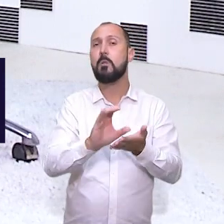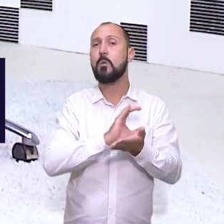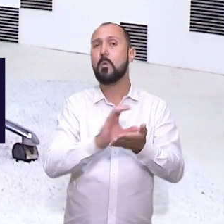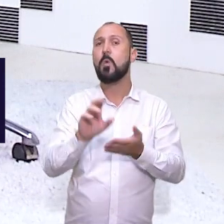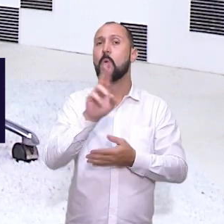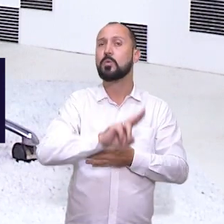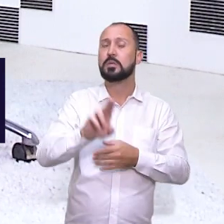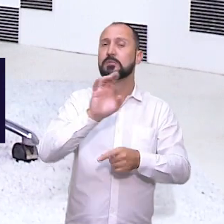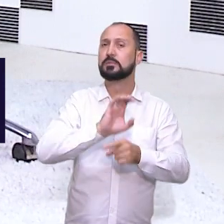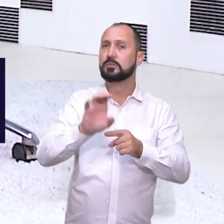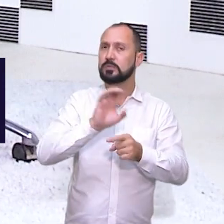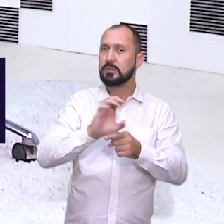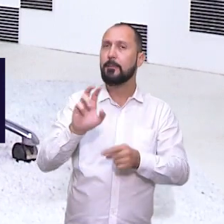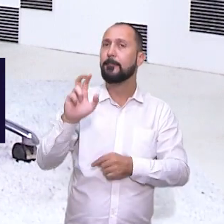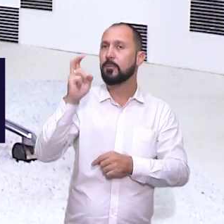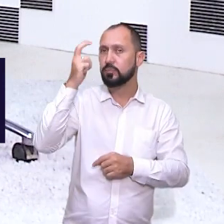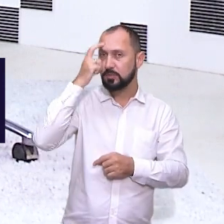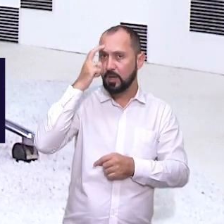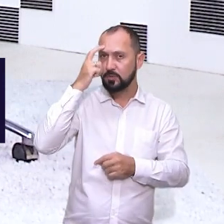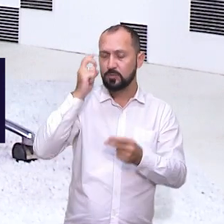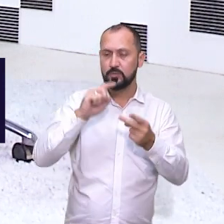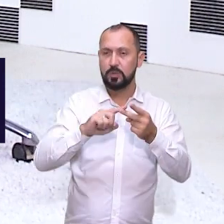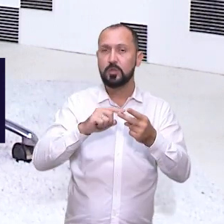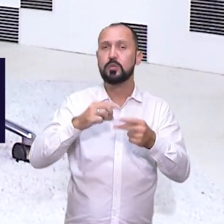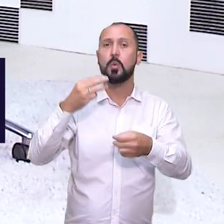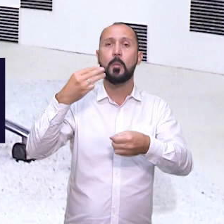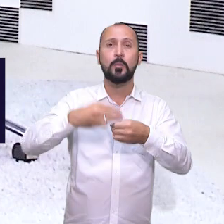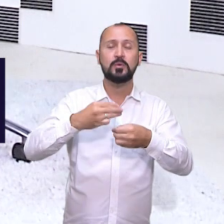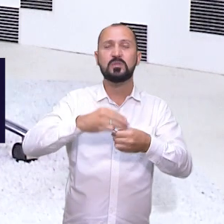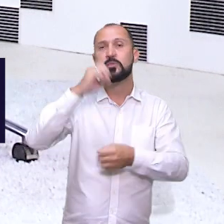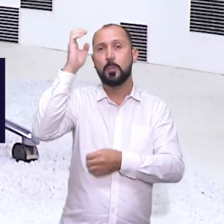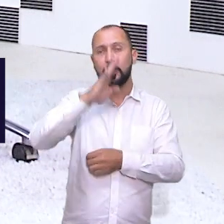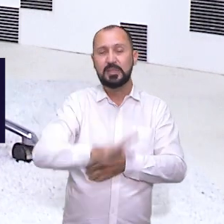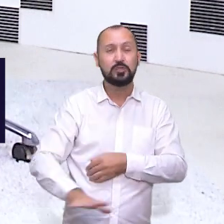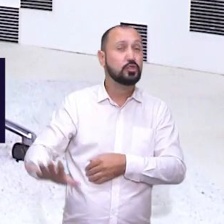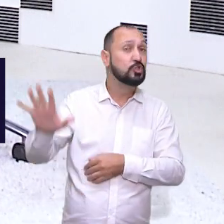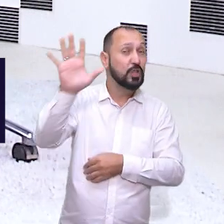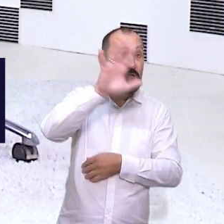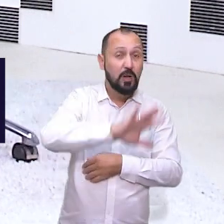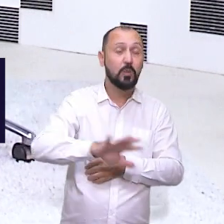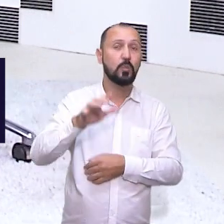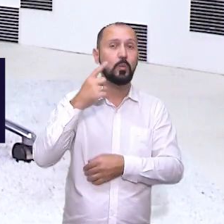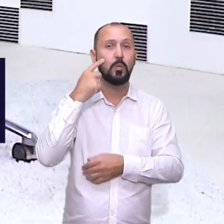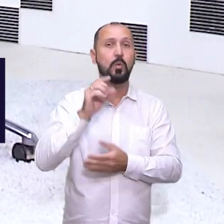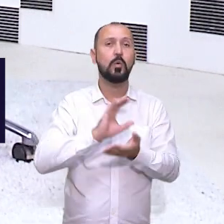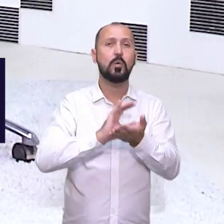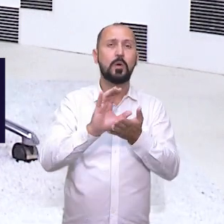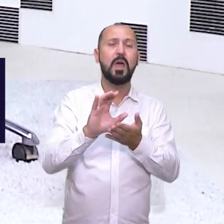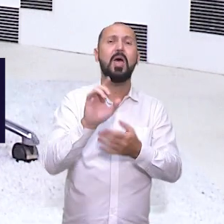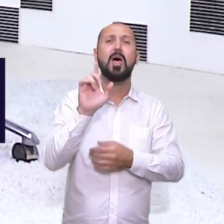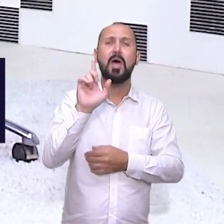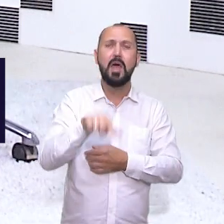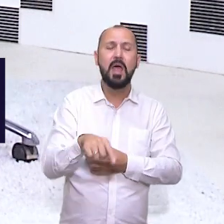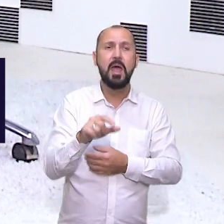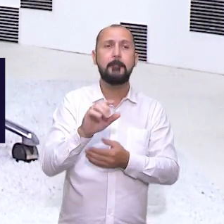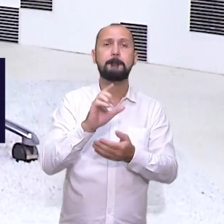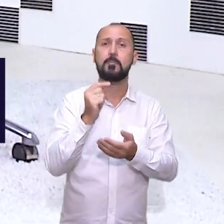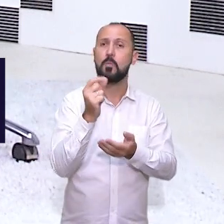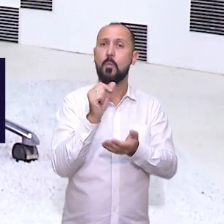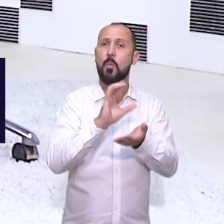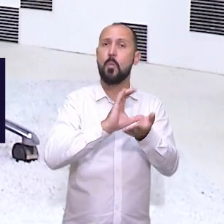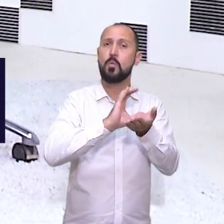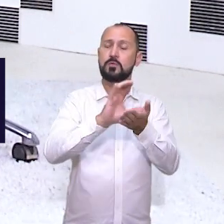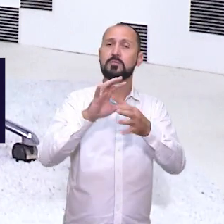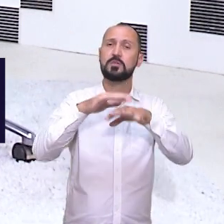de recursos gasto pelos estados na área da cultura e dos municípios no Brasil de uma maneira geral, o orçamento